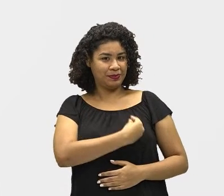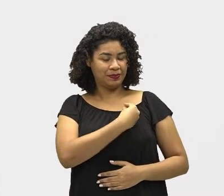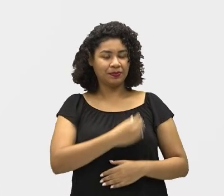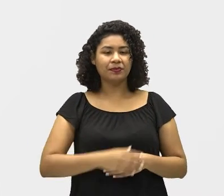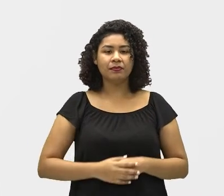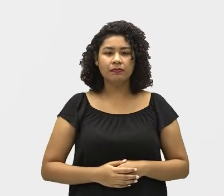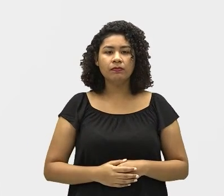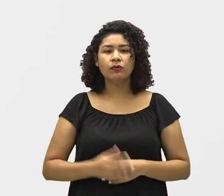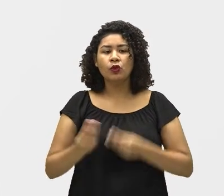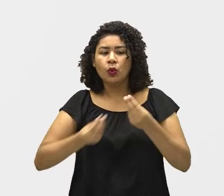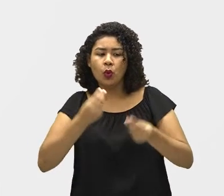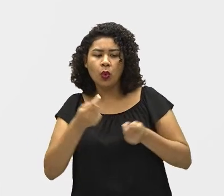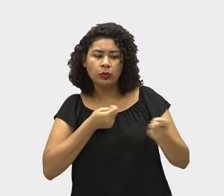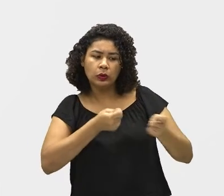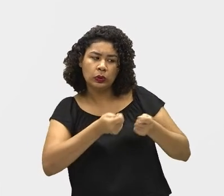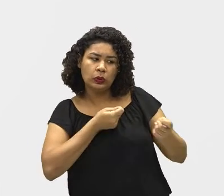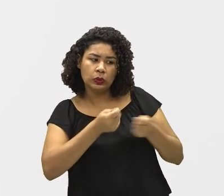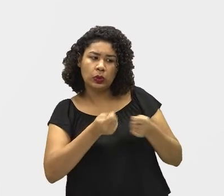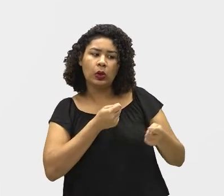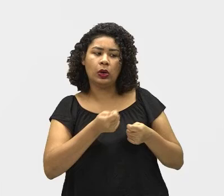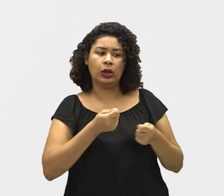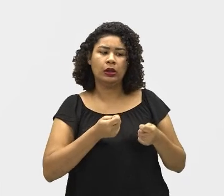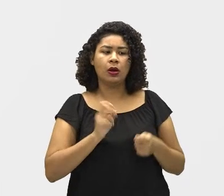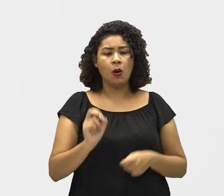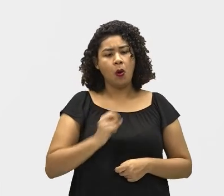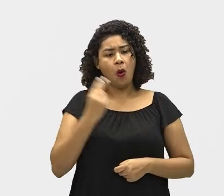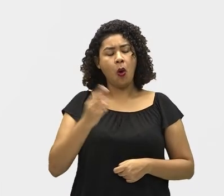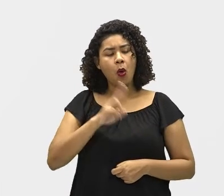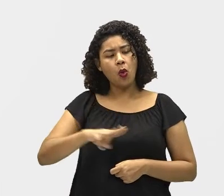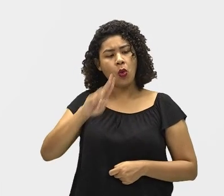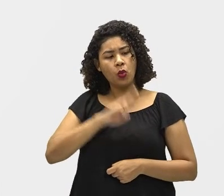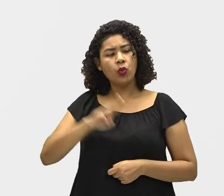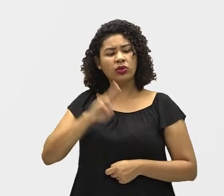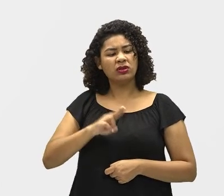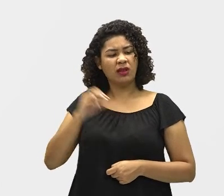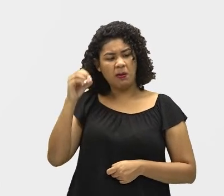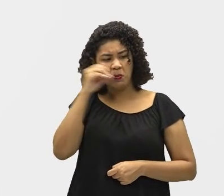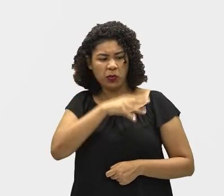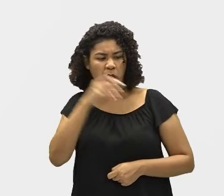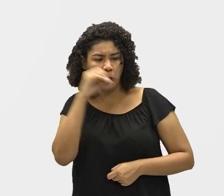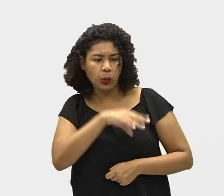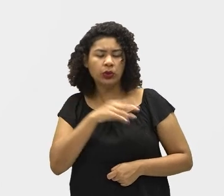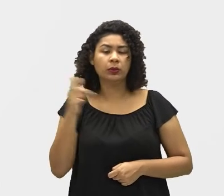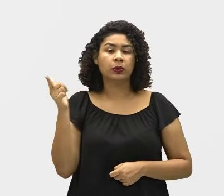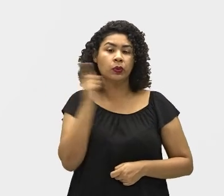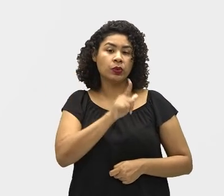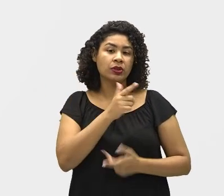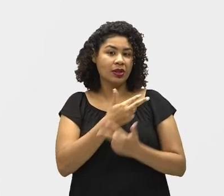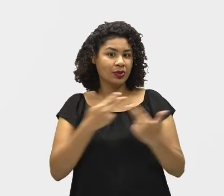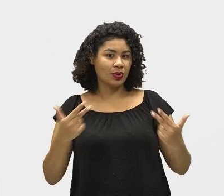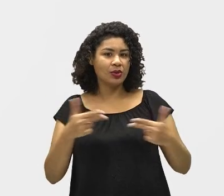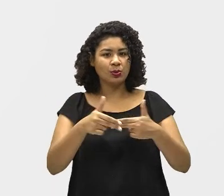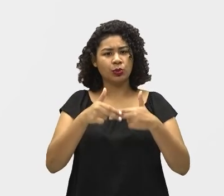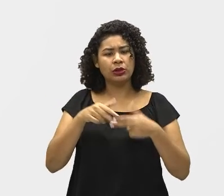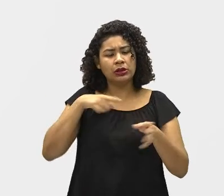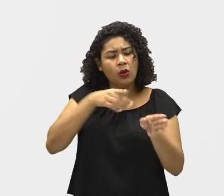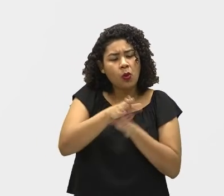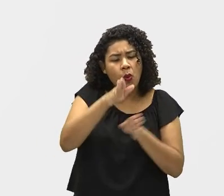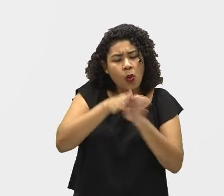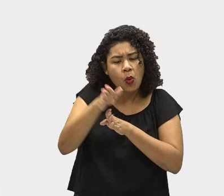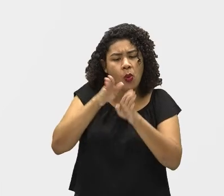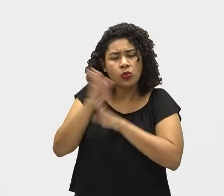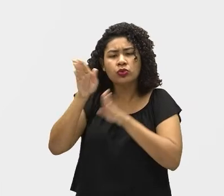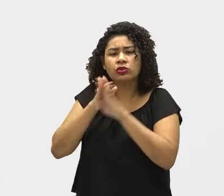ser tolerante, quando de fato se utilizar a força bruta para se obter o que se desejava. Então ele dava diversos conselhos